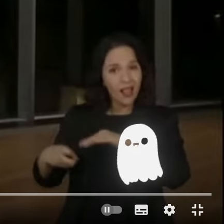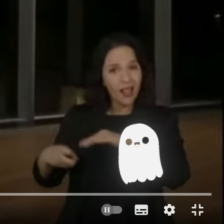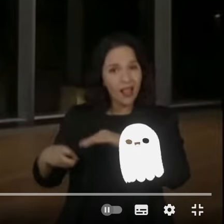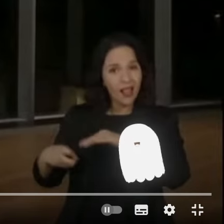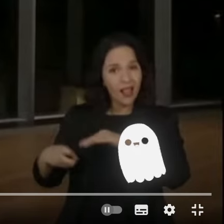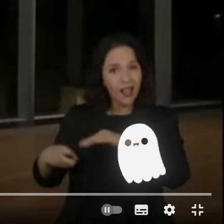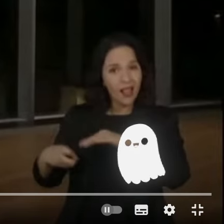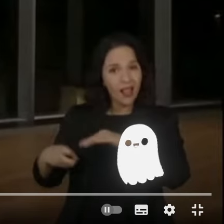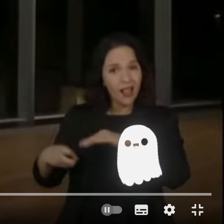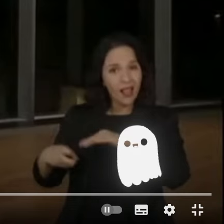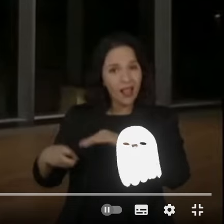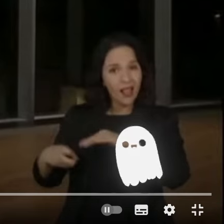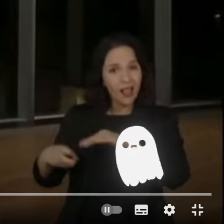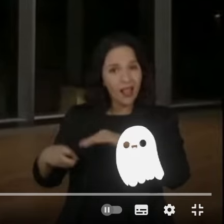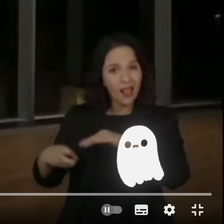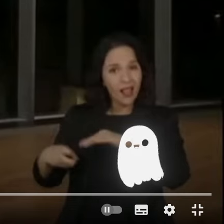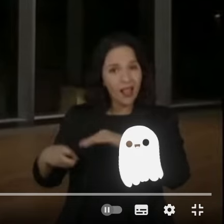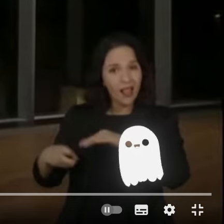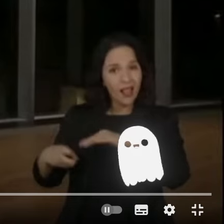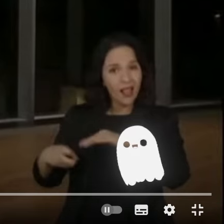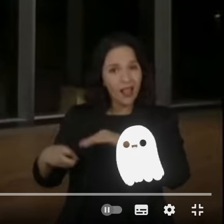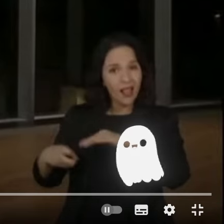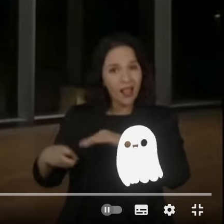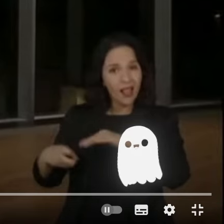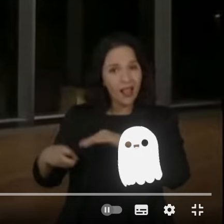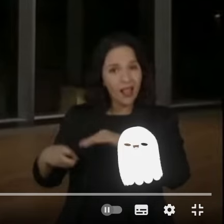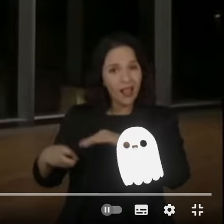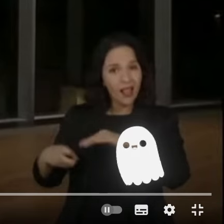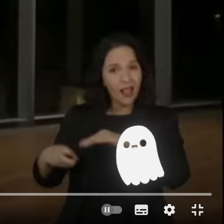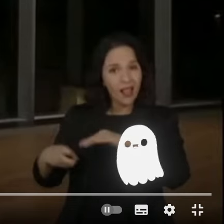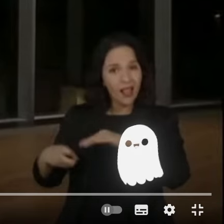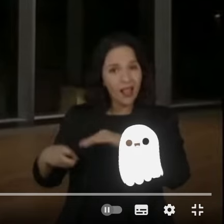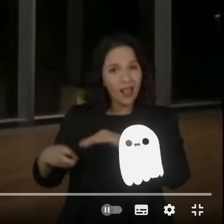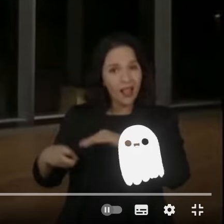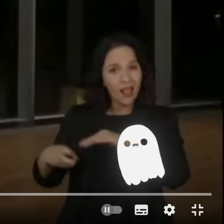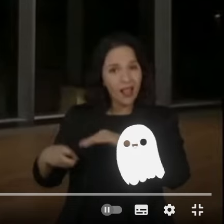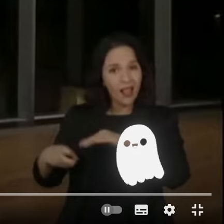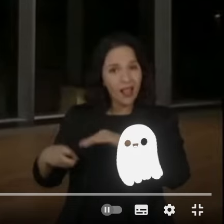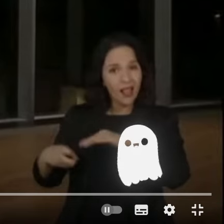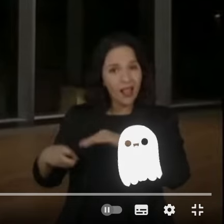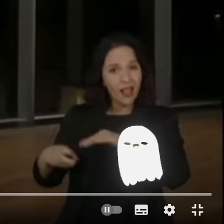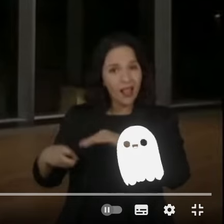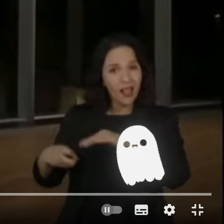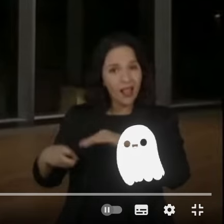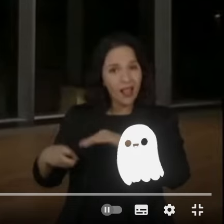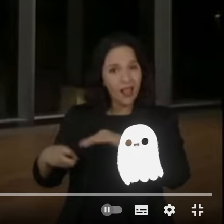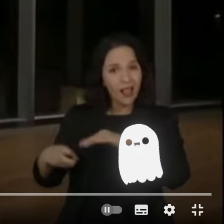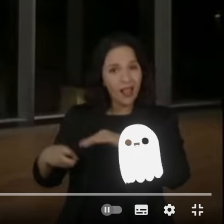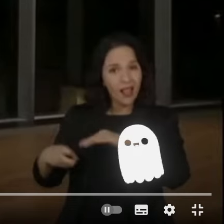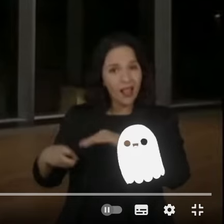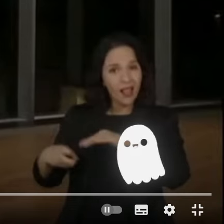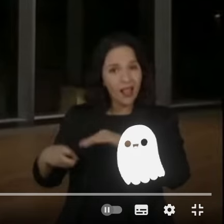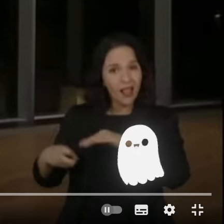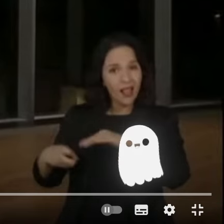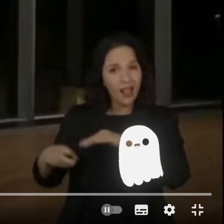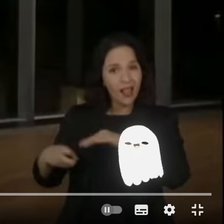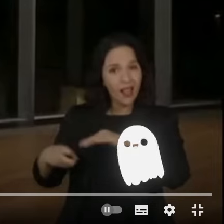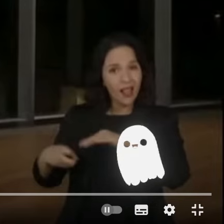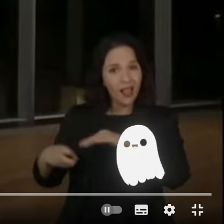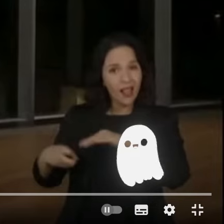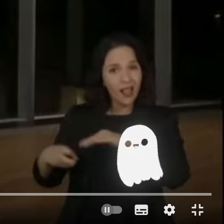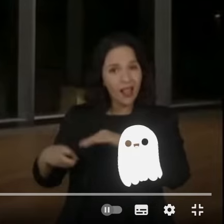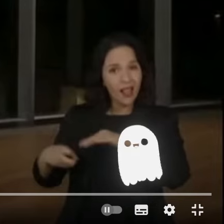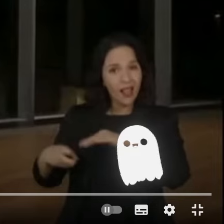lembro do todo dessa história. Tipo, eu não me lembro direito. Sabe? Sua mãe era professora do quê? Português